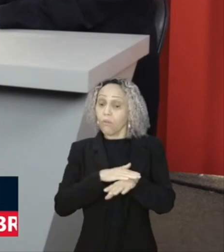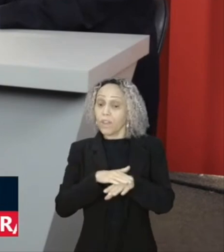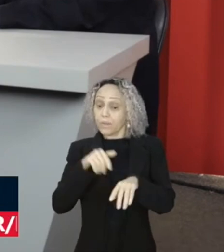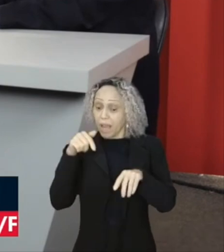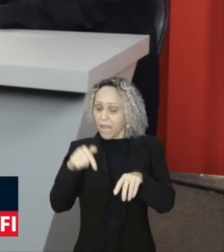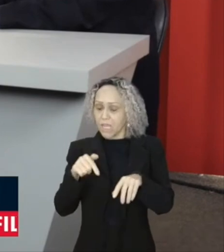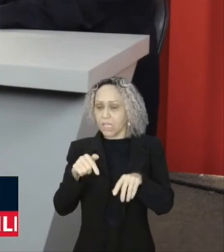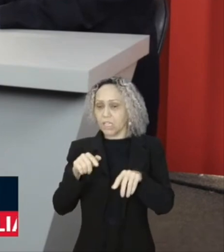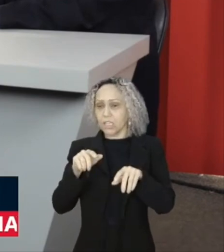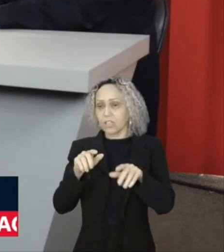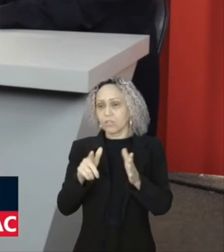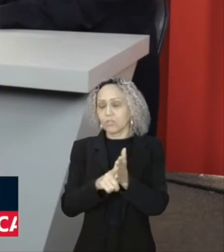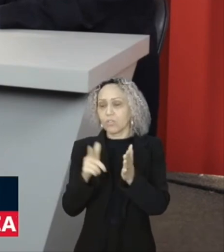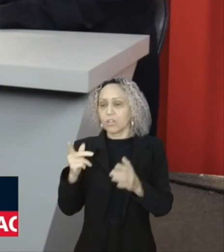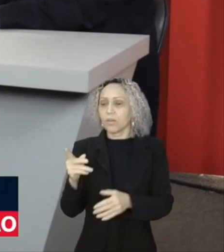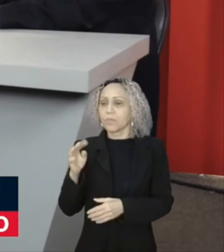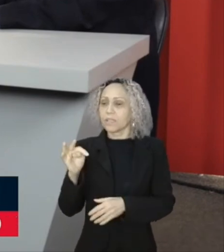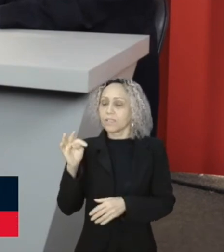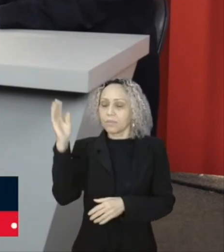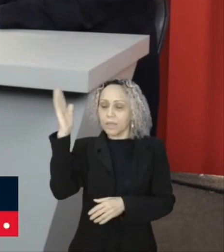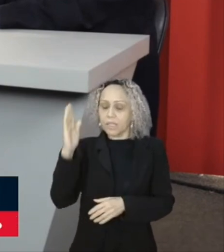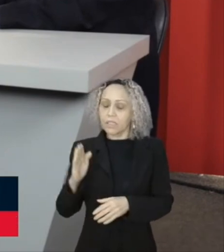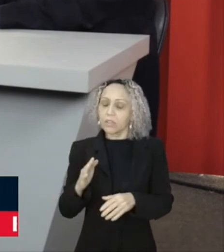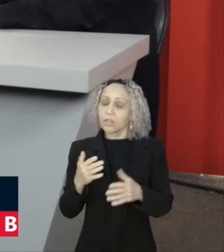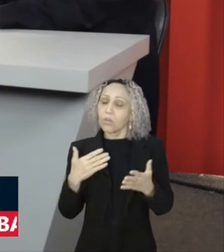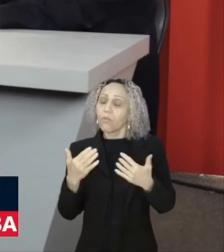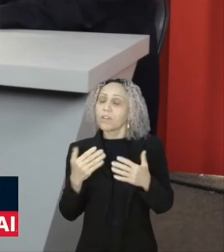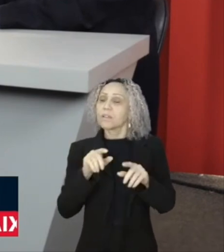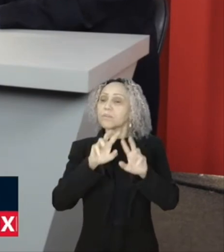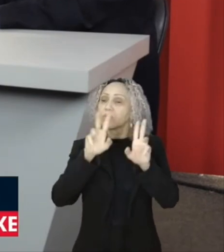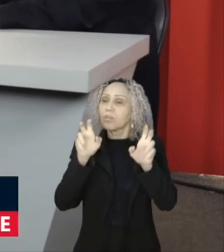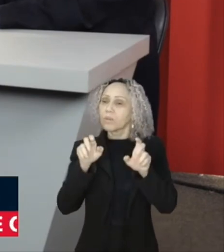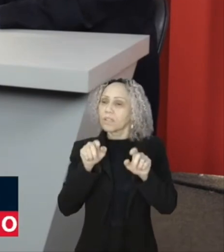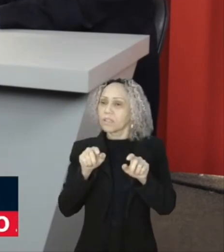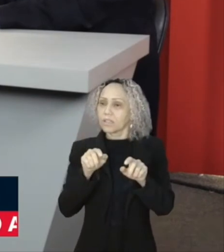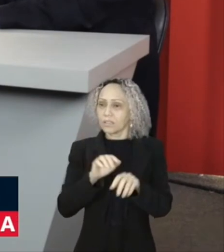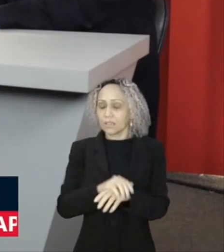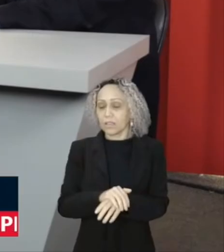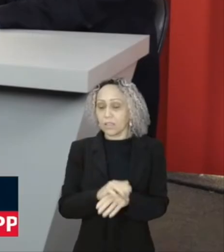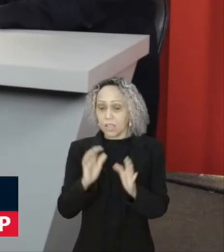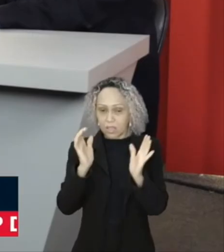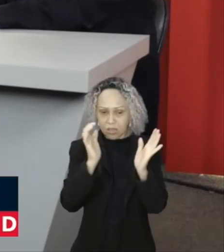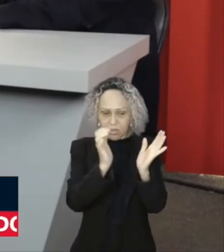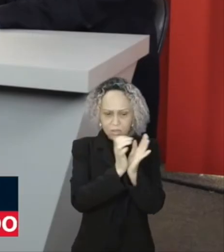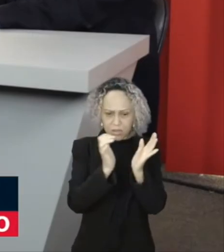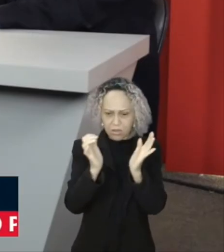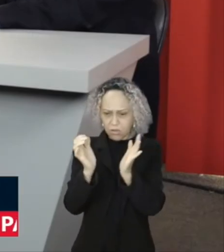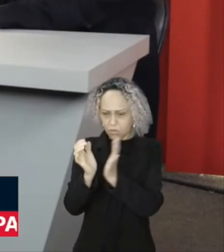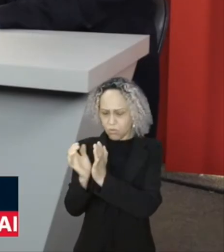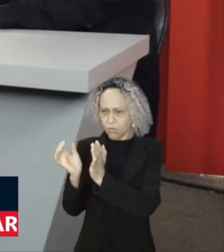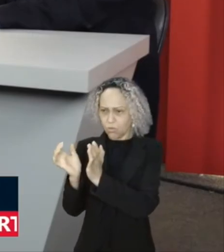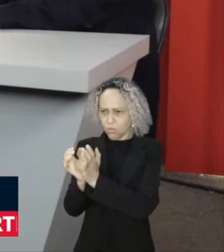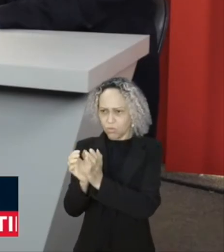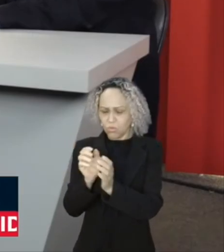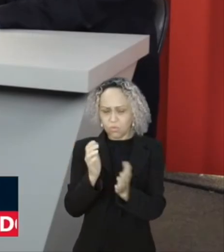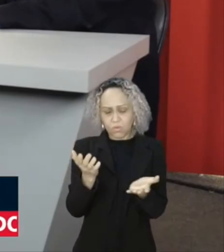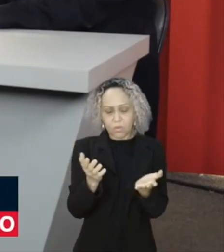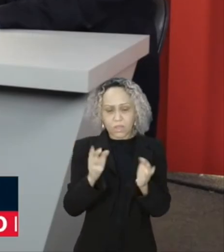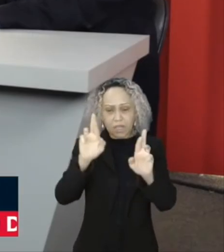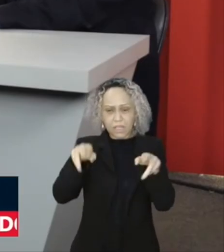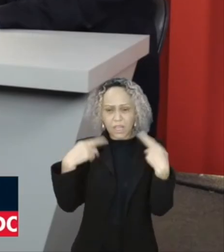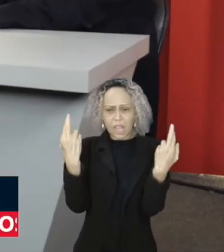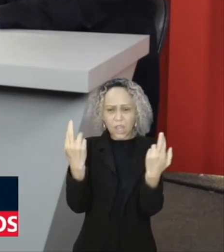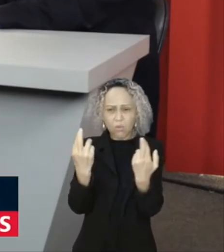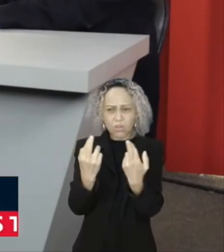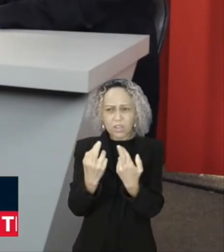assinatura também, né, pelo presidente Lula. Eu queria que você falasse um pouco desse colegiado, dessa reunião toda e como isso também